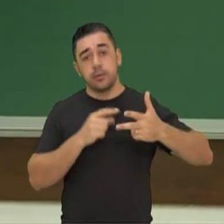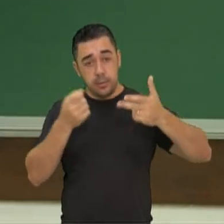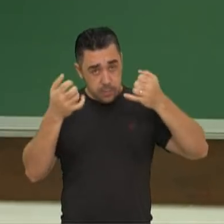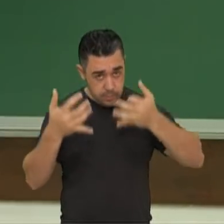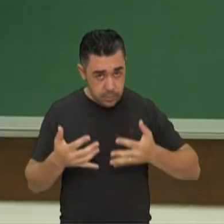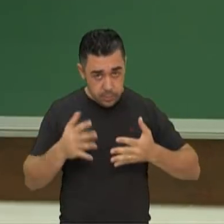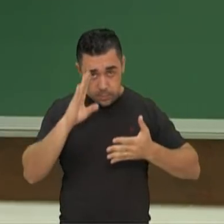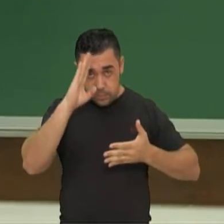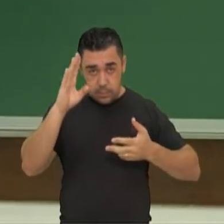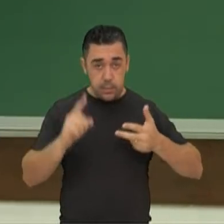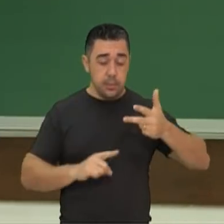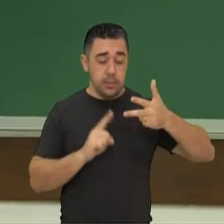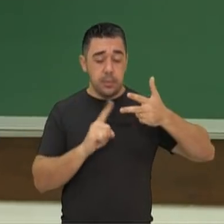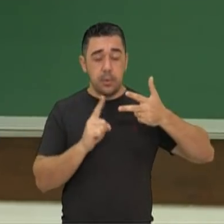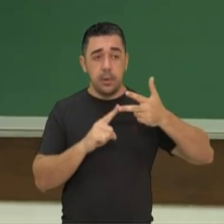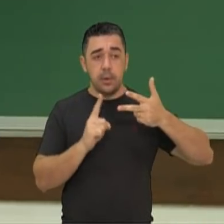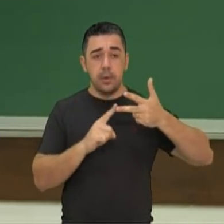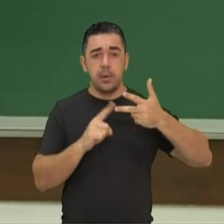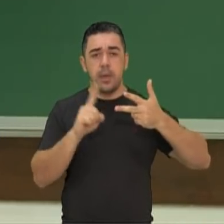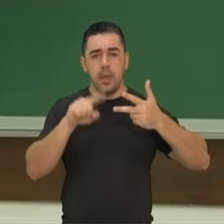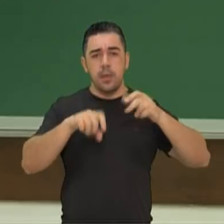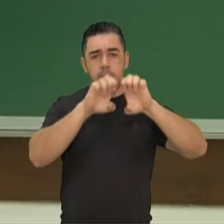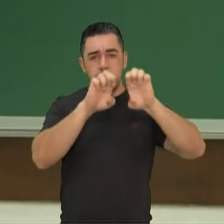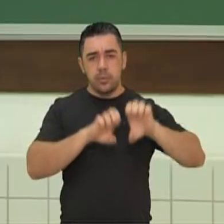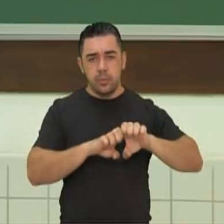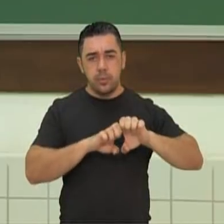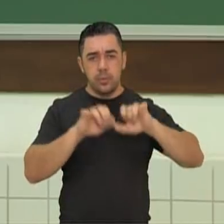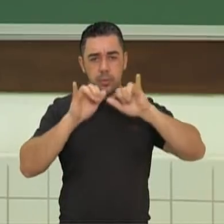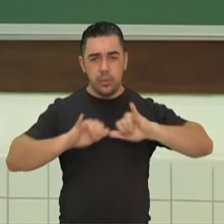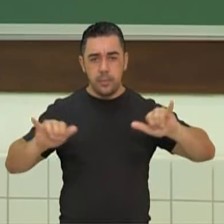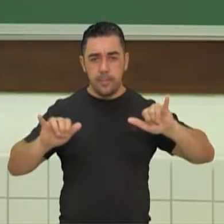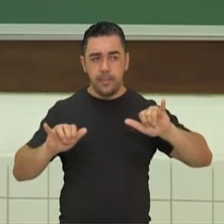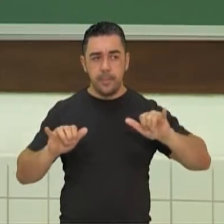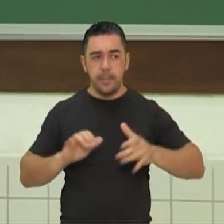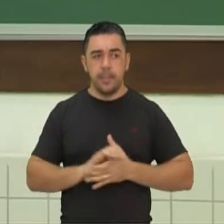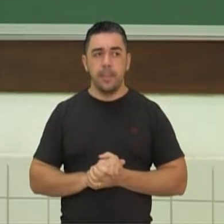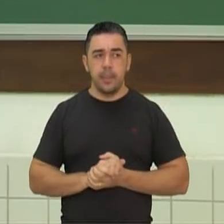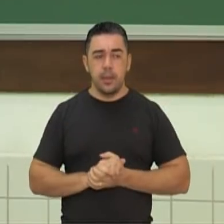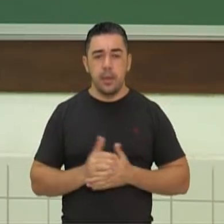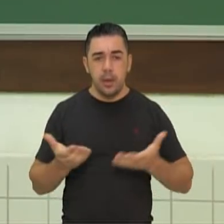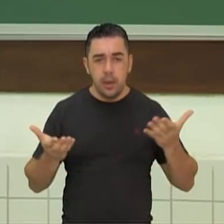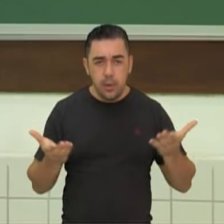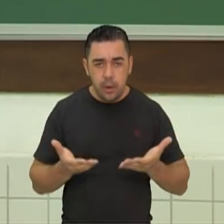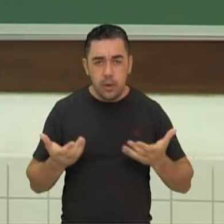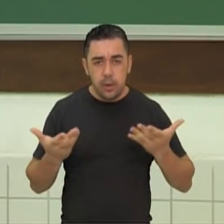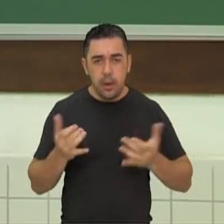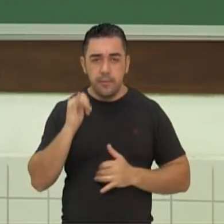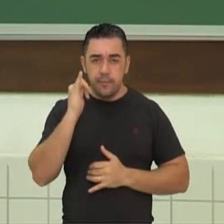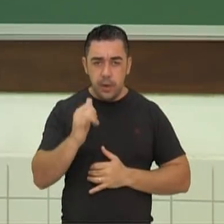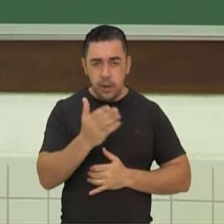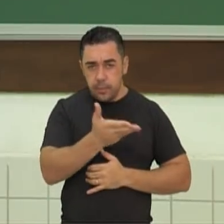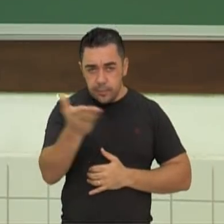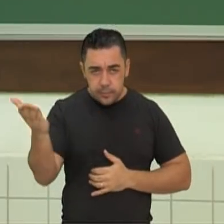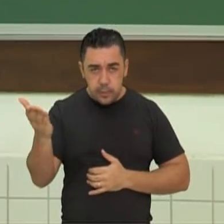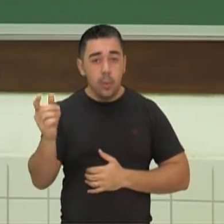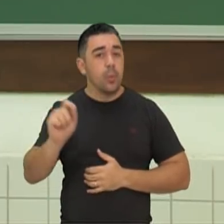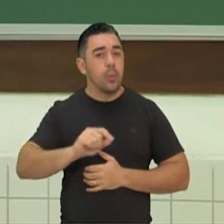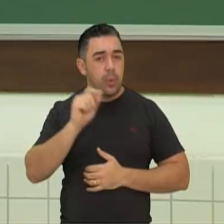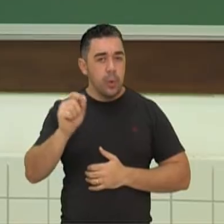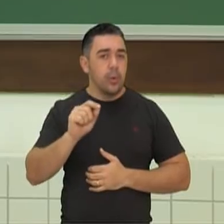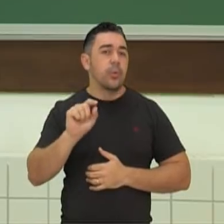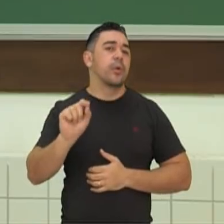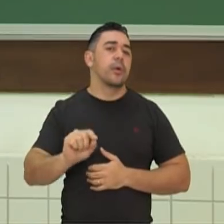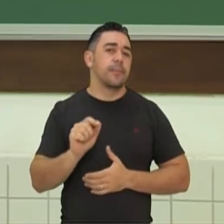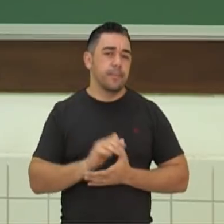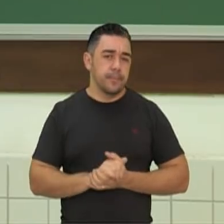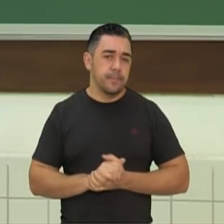de enfatizar para vocês e a estrutura da notícia. Turma, eu gostaria muito de dizer para vocês, tá,